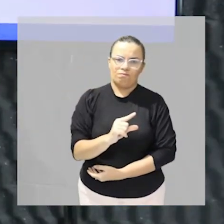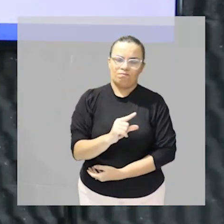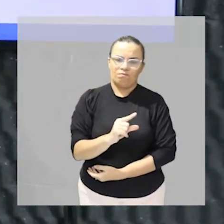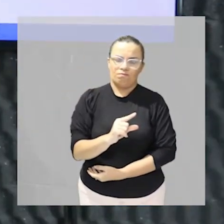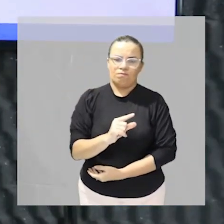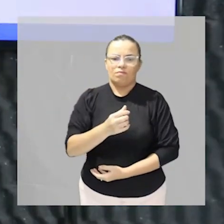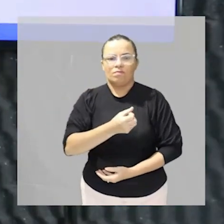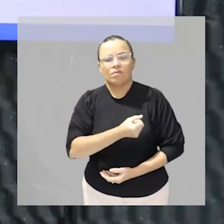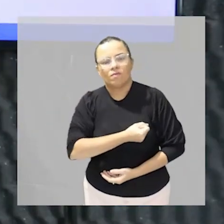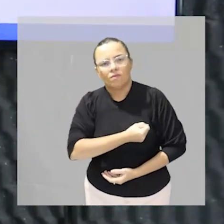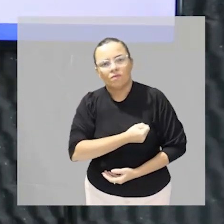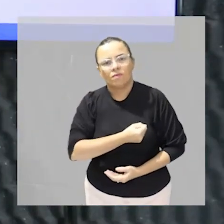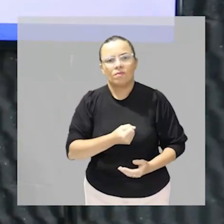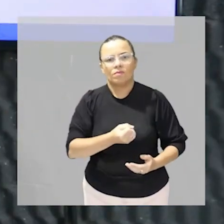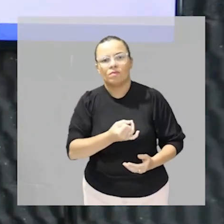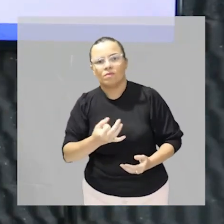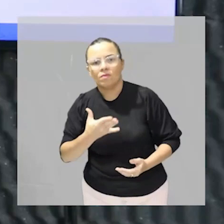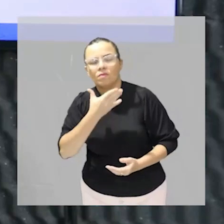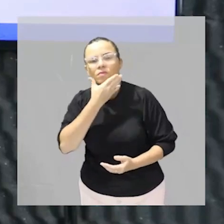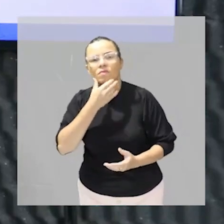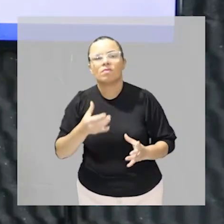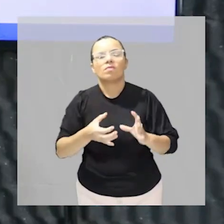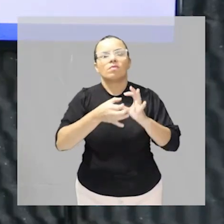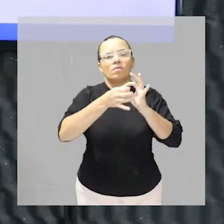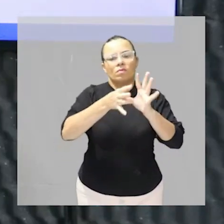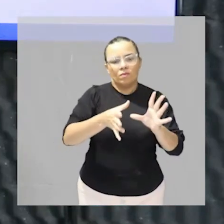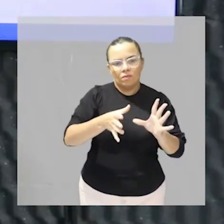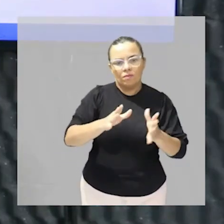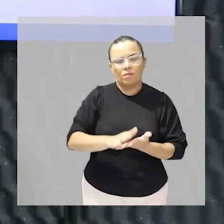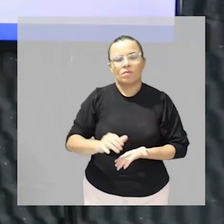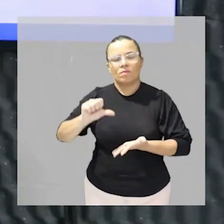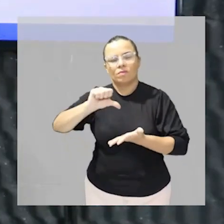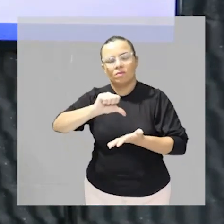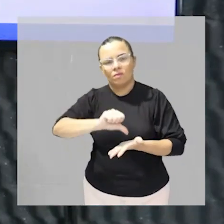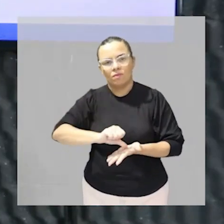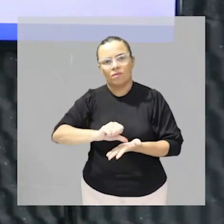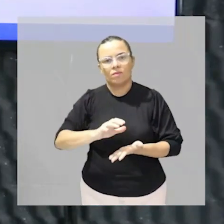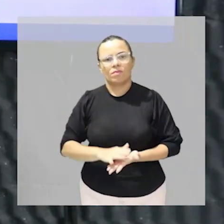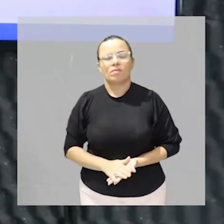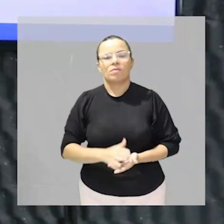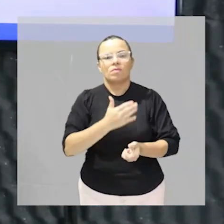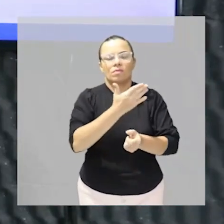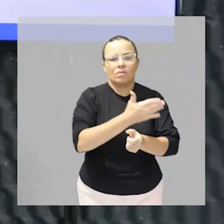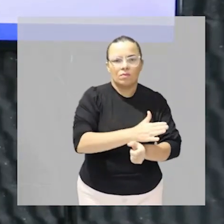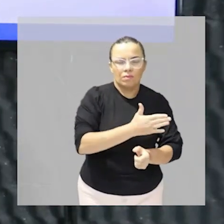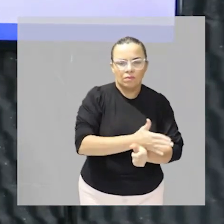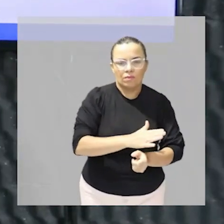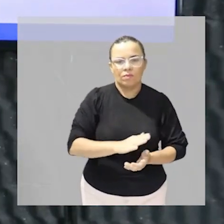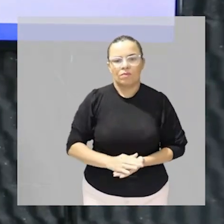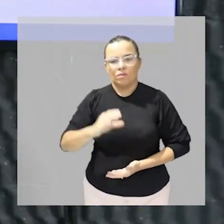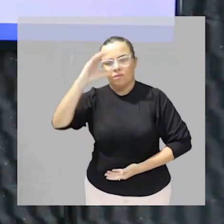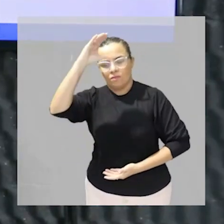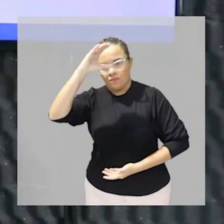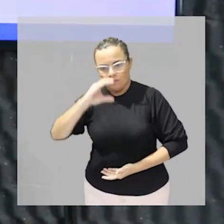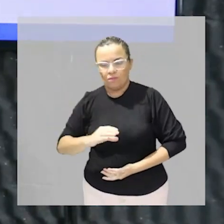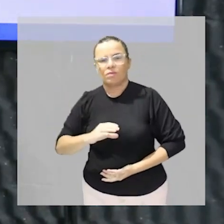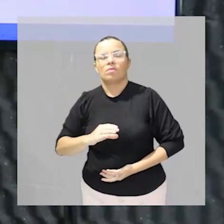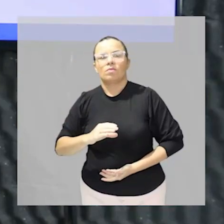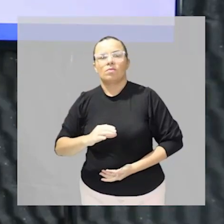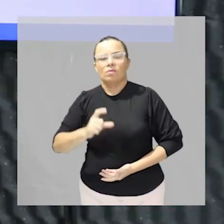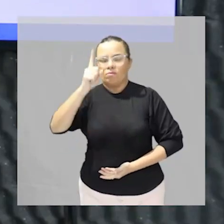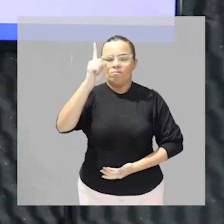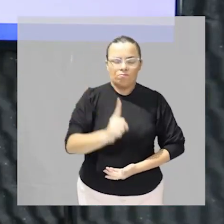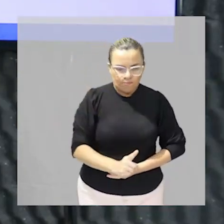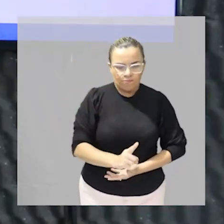E o número de homens livres que em Atenas exercia a sua cidadania, os seus